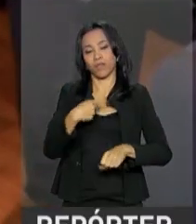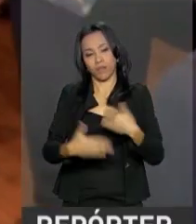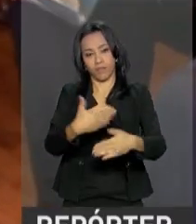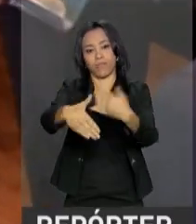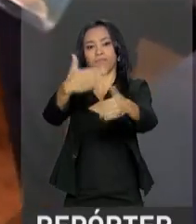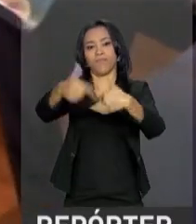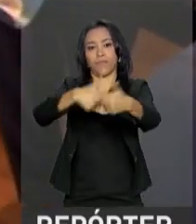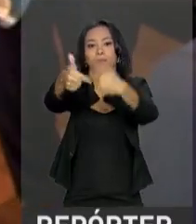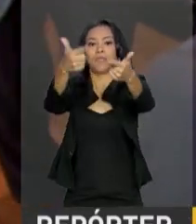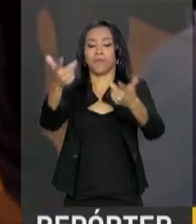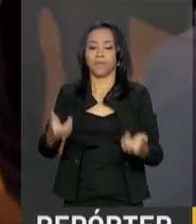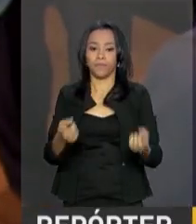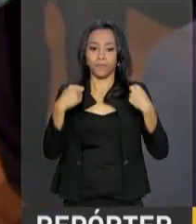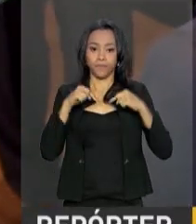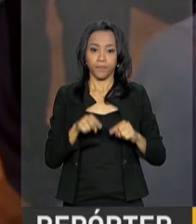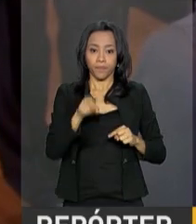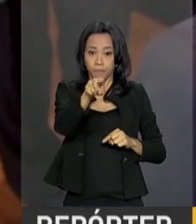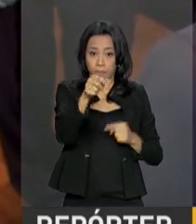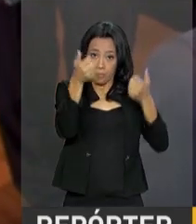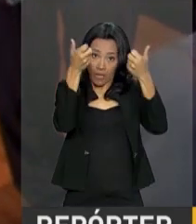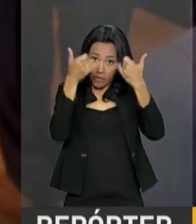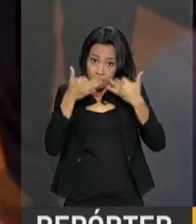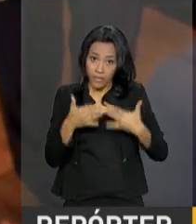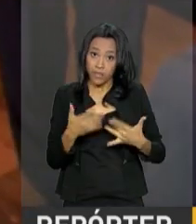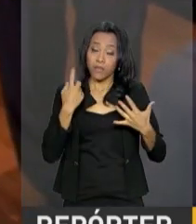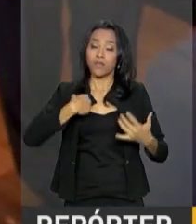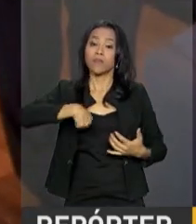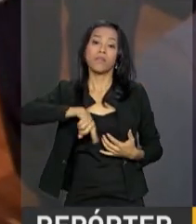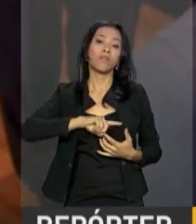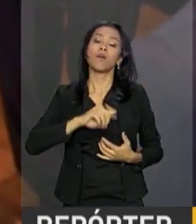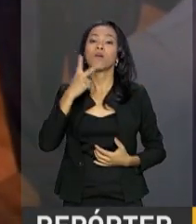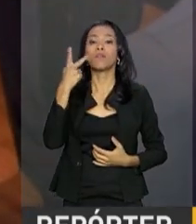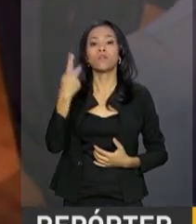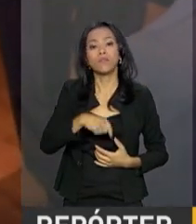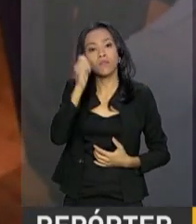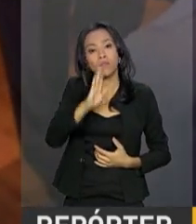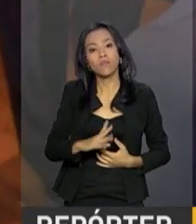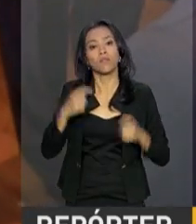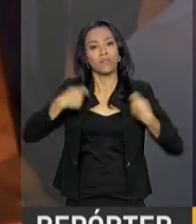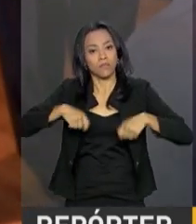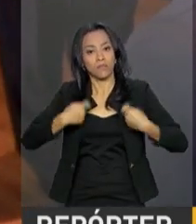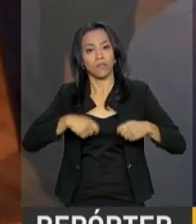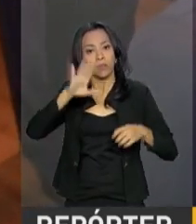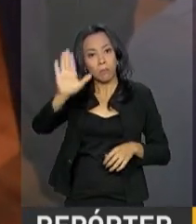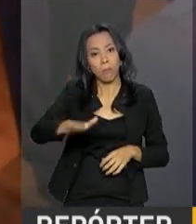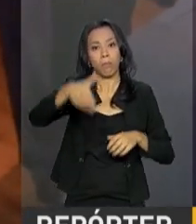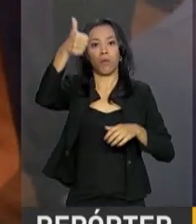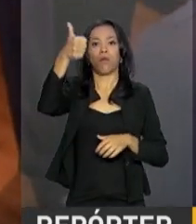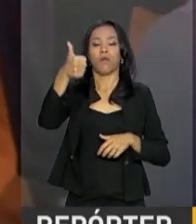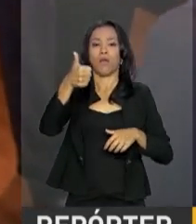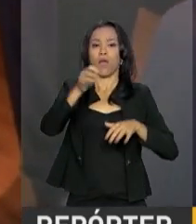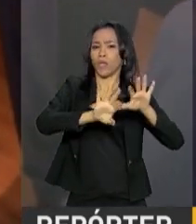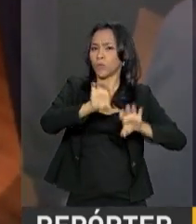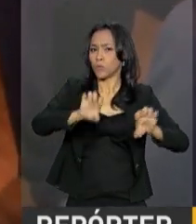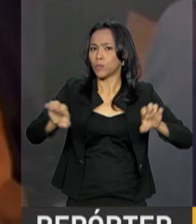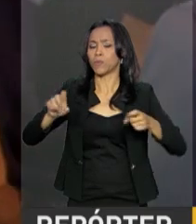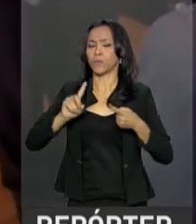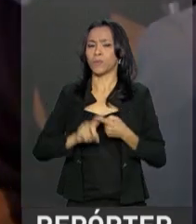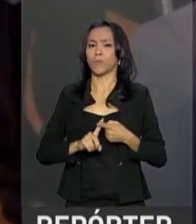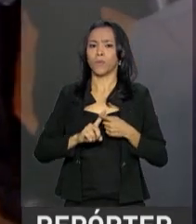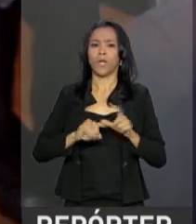Há uma necessidade de nós melhorarmos toda a nossa infraestrutura e logística